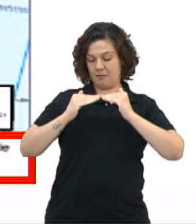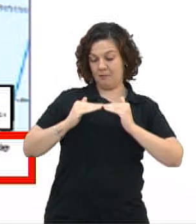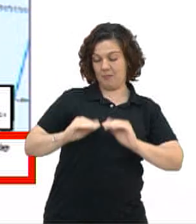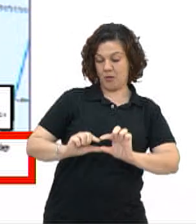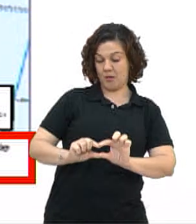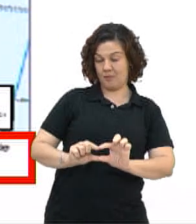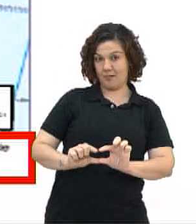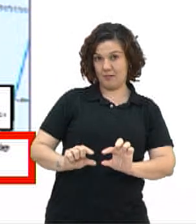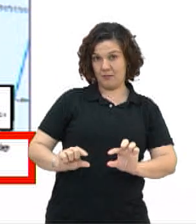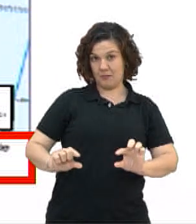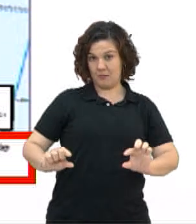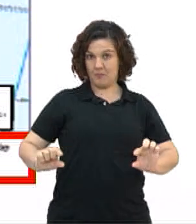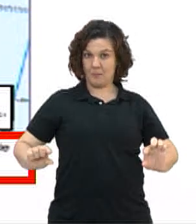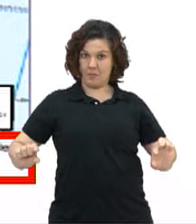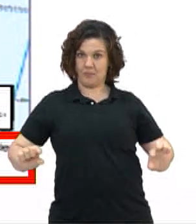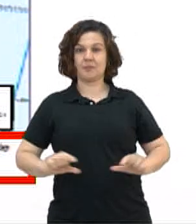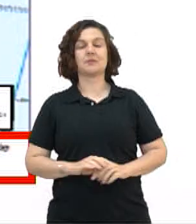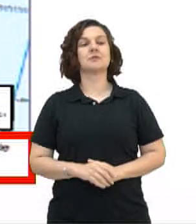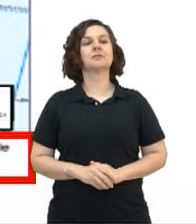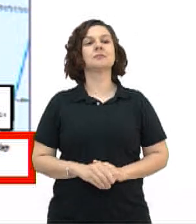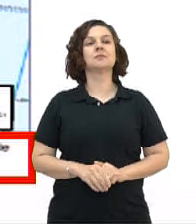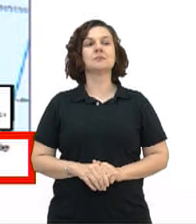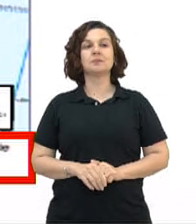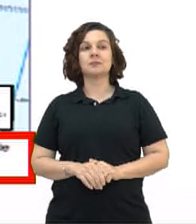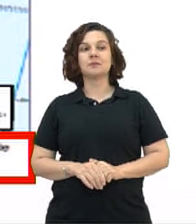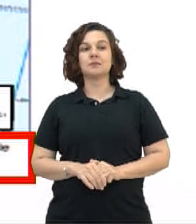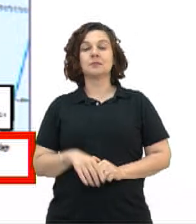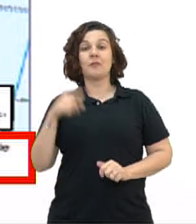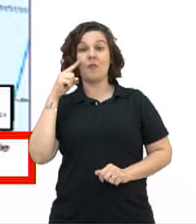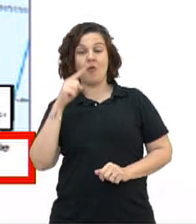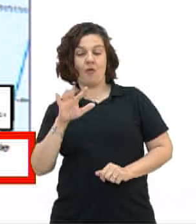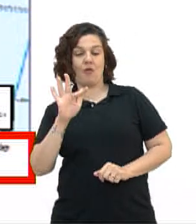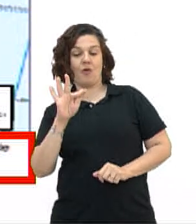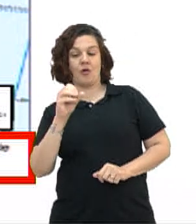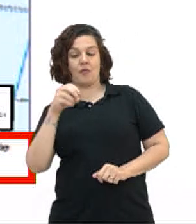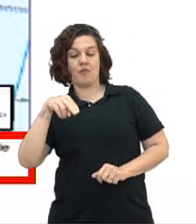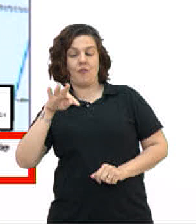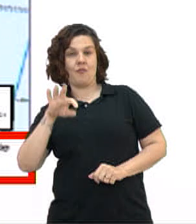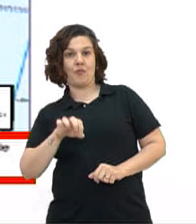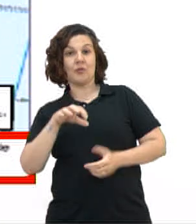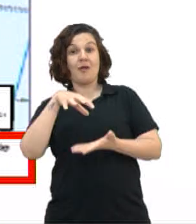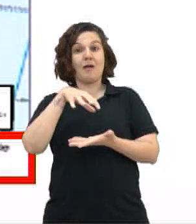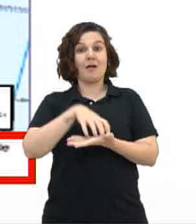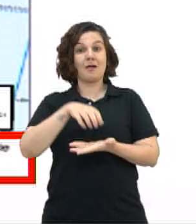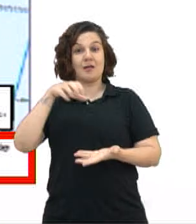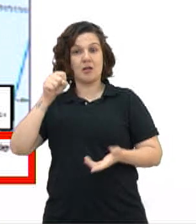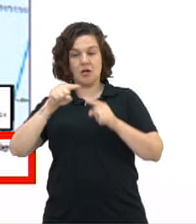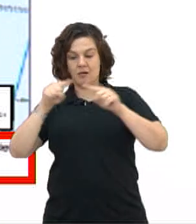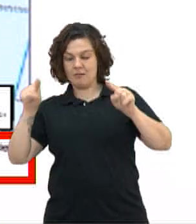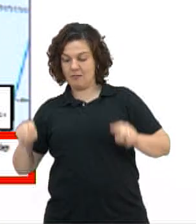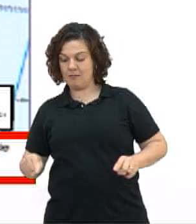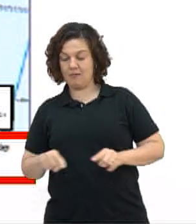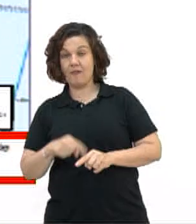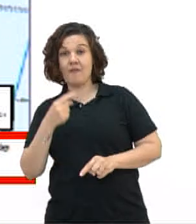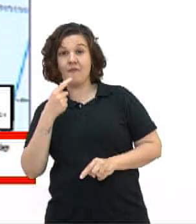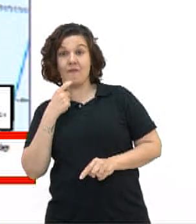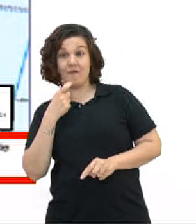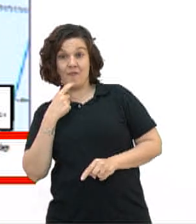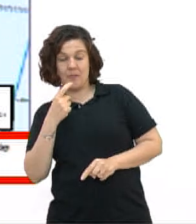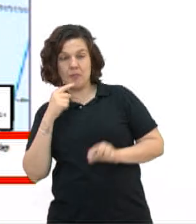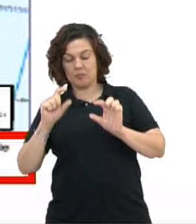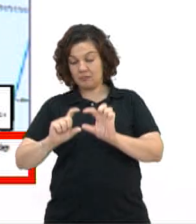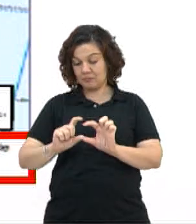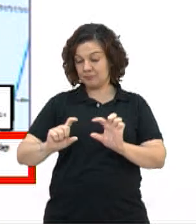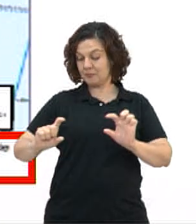canto inferior, na parte inferior da tela ali, ó, você está vendo ali a fonte destacada com um retângulo vermelho. A fonte,